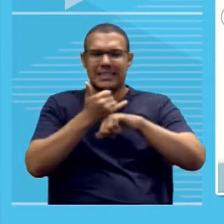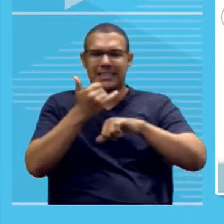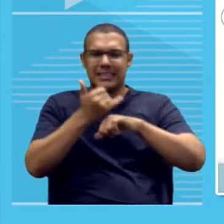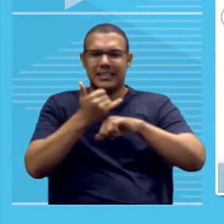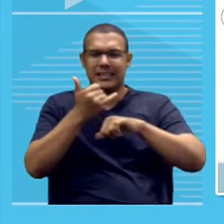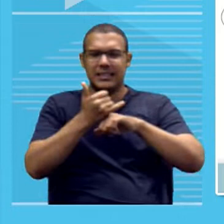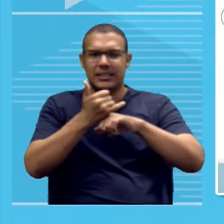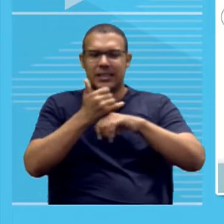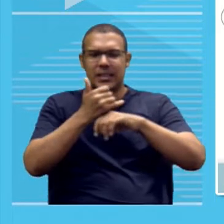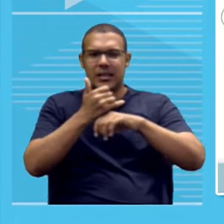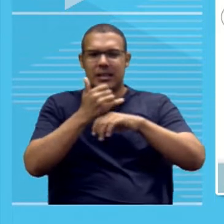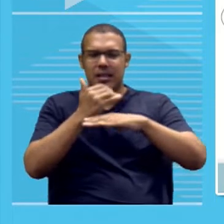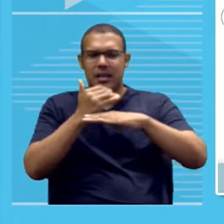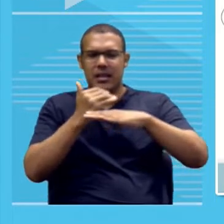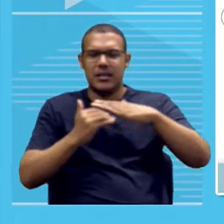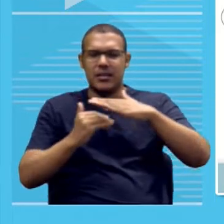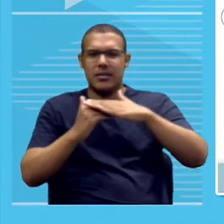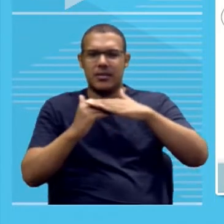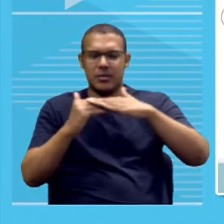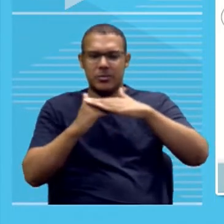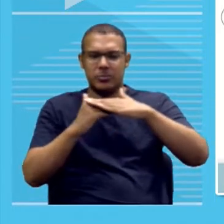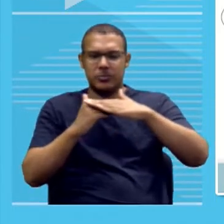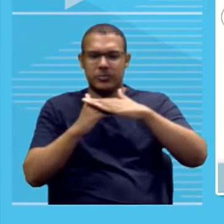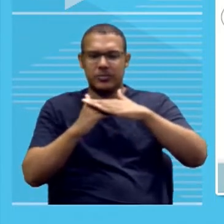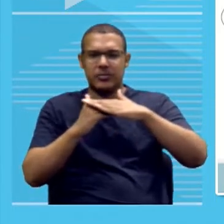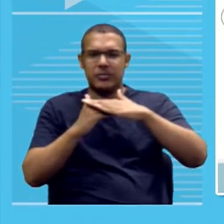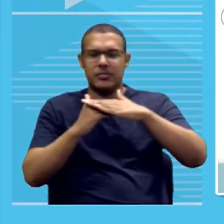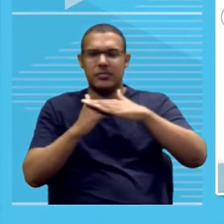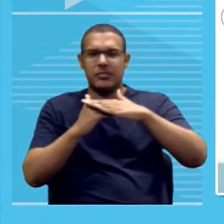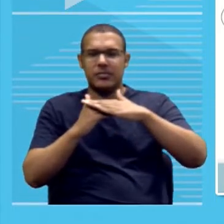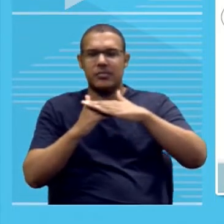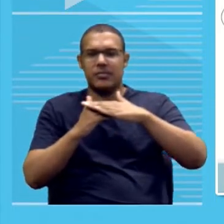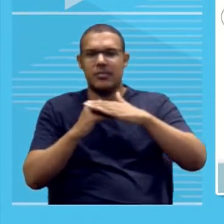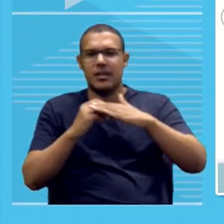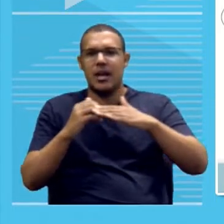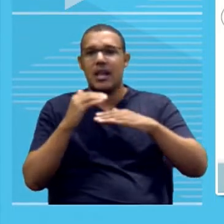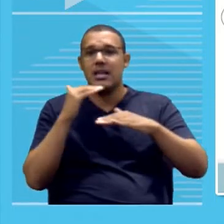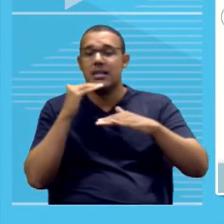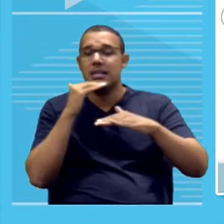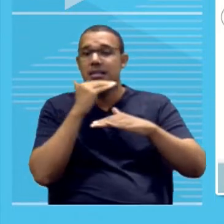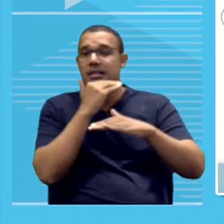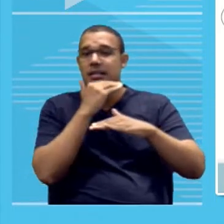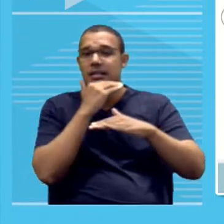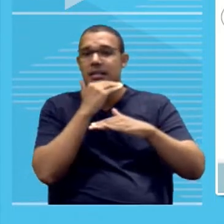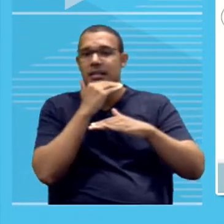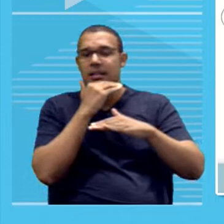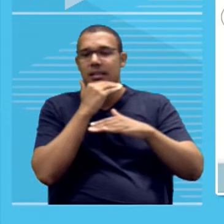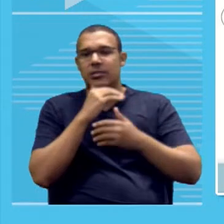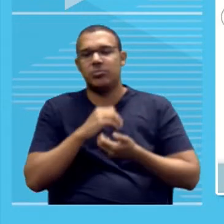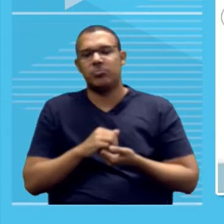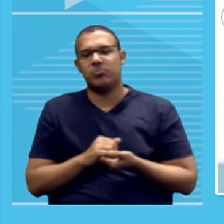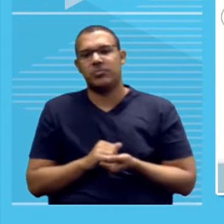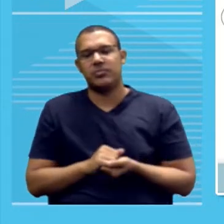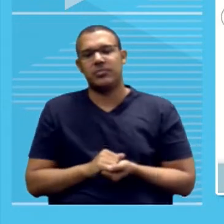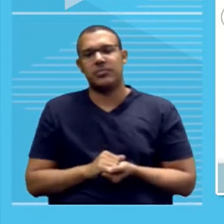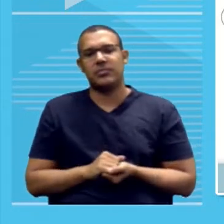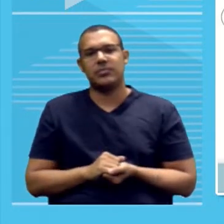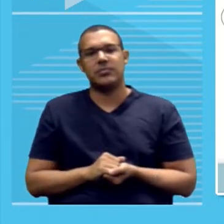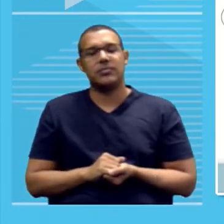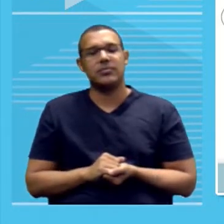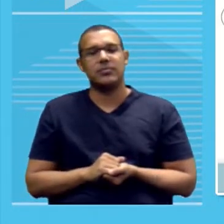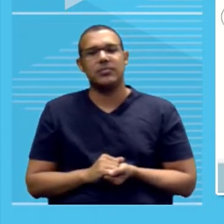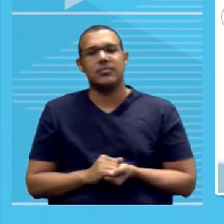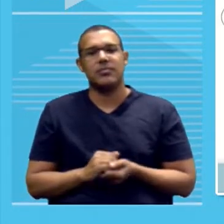parte inferior dele. Aquela placa de ferro, ao ser esquentada, ela vira um ferro de passar. Além